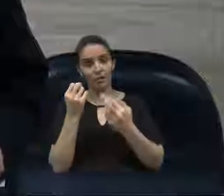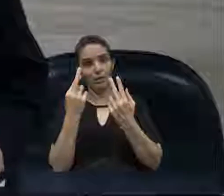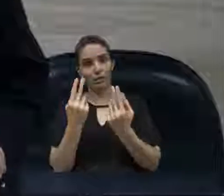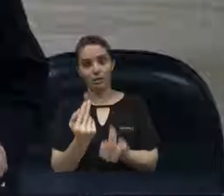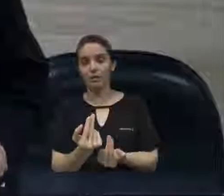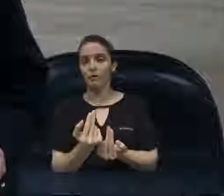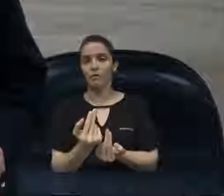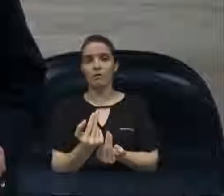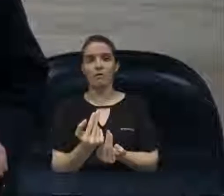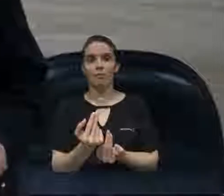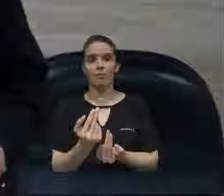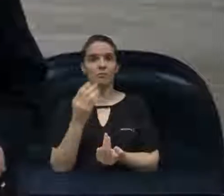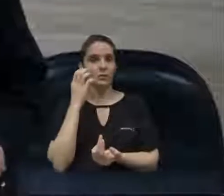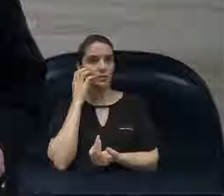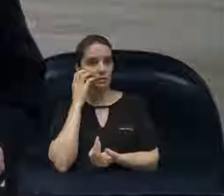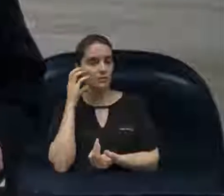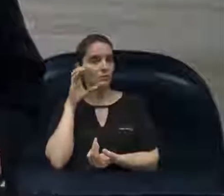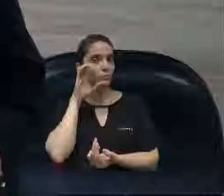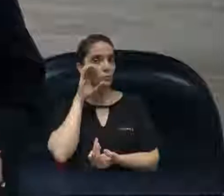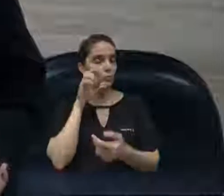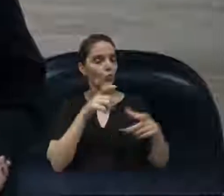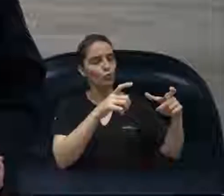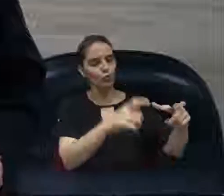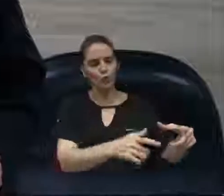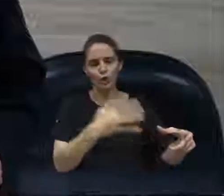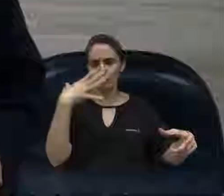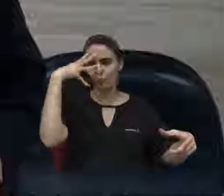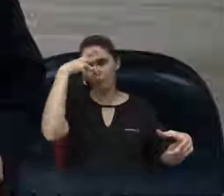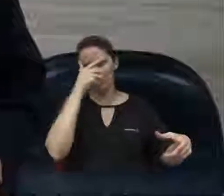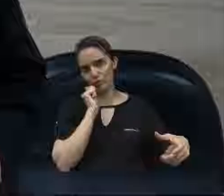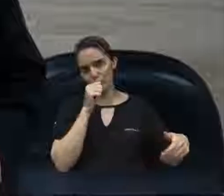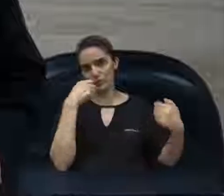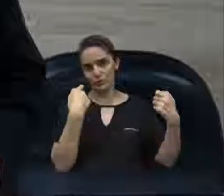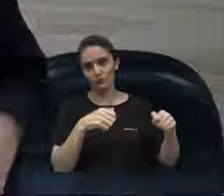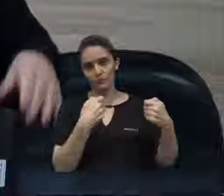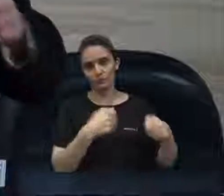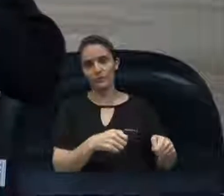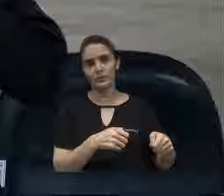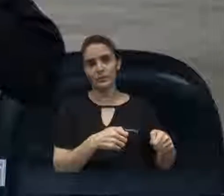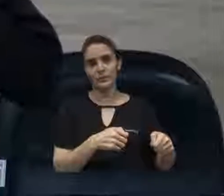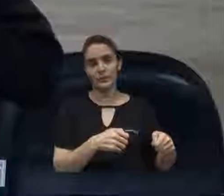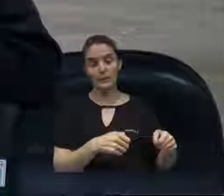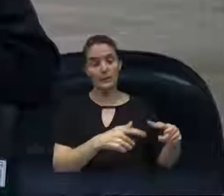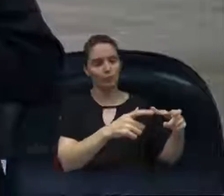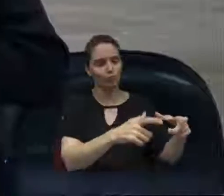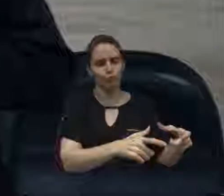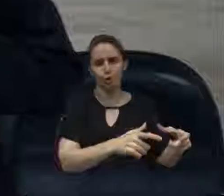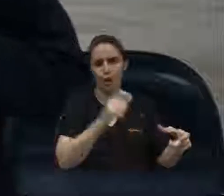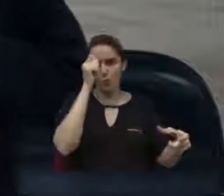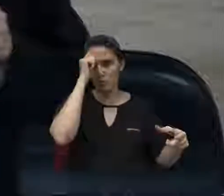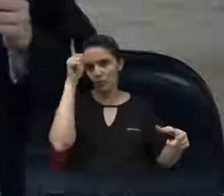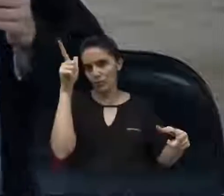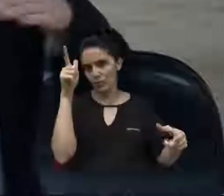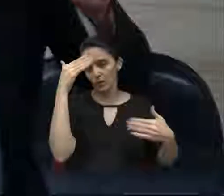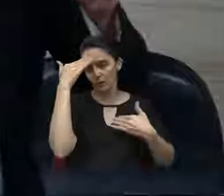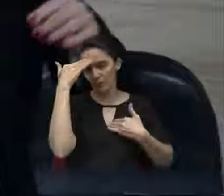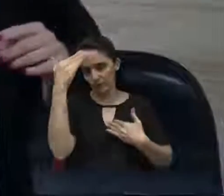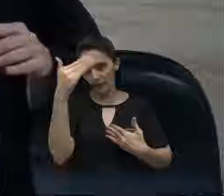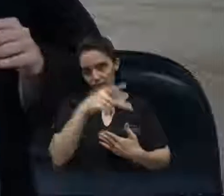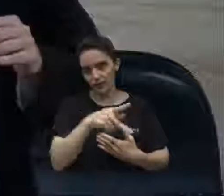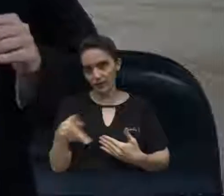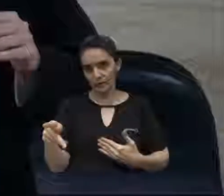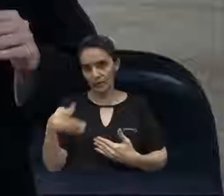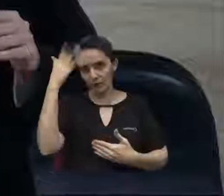uma área extremamente bonita para que a gente possa fazer uma parte cultural. Muito obrigada, senhor presidente. Ficarei de